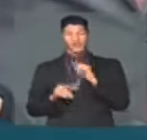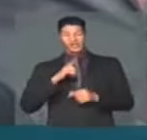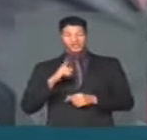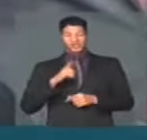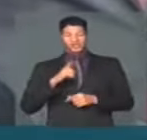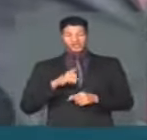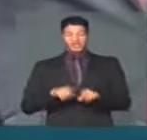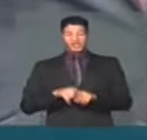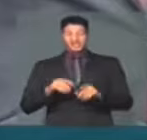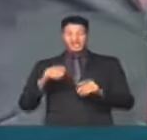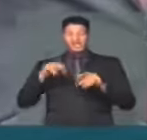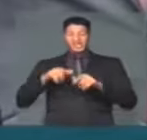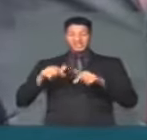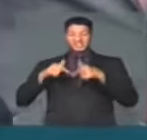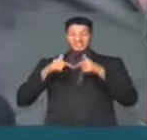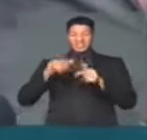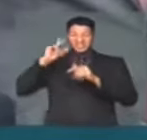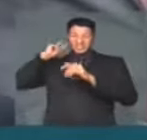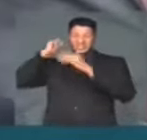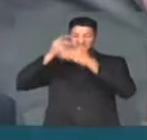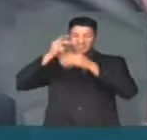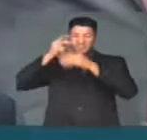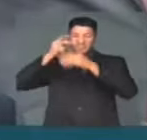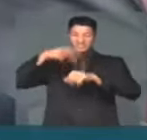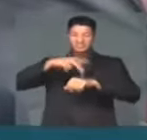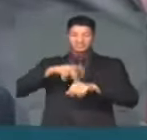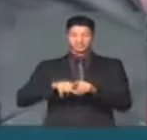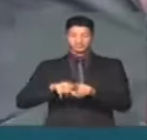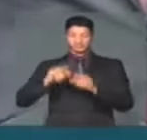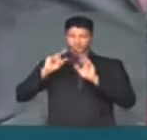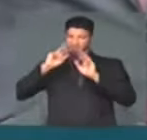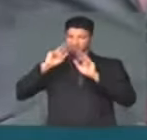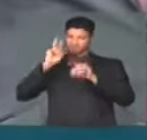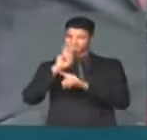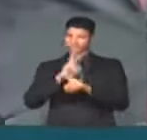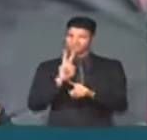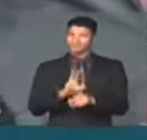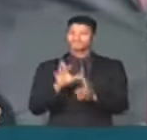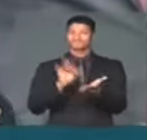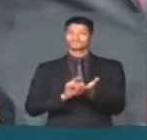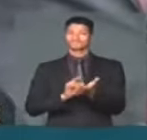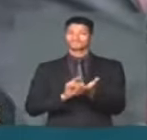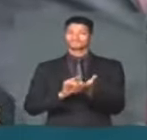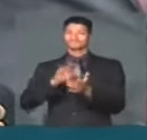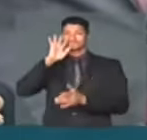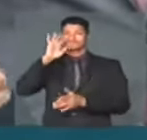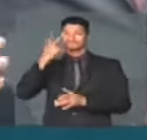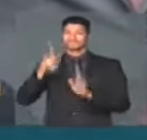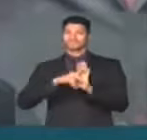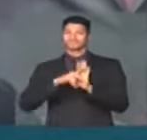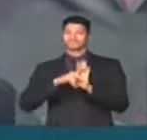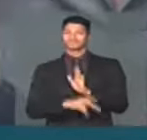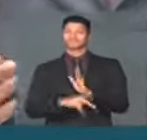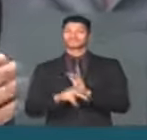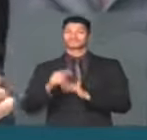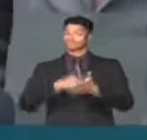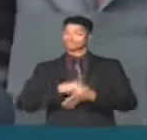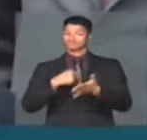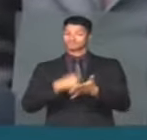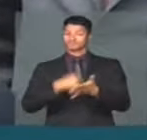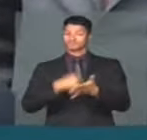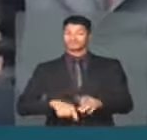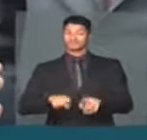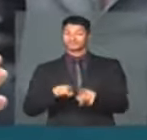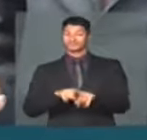que tem, sob suas lutas históricas no país, sempre a defesa exatamente de soluções que, longe de